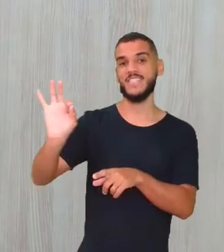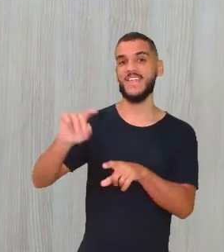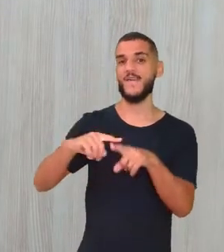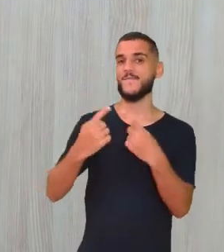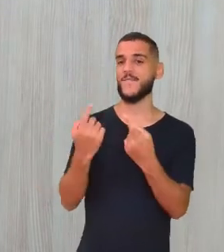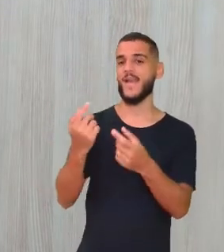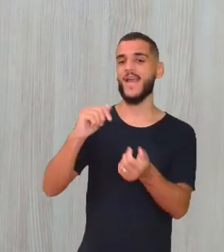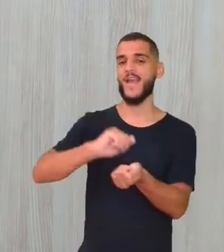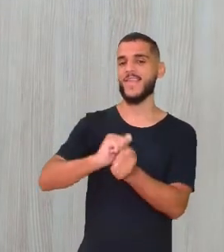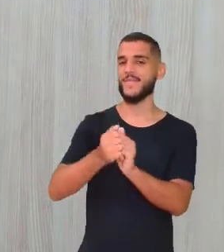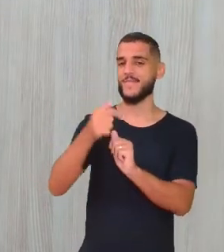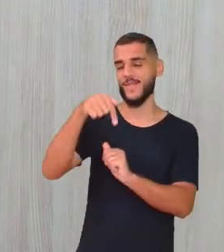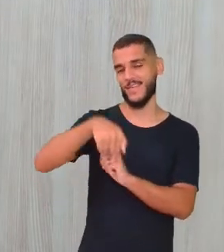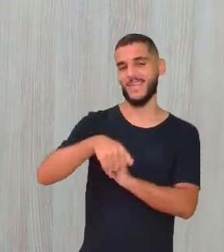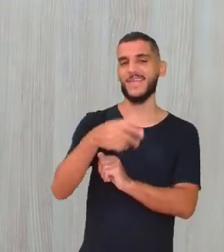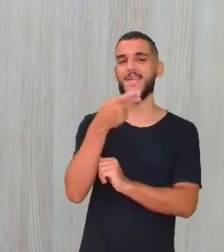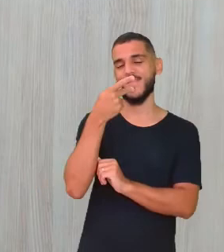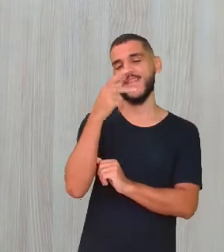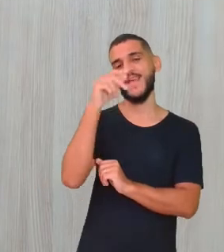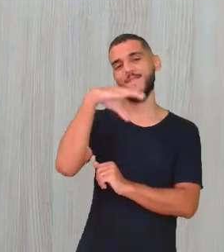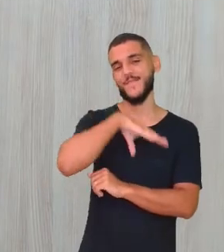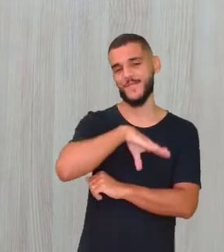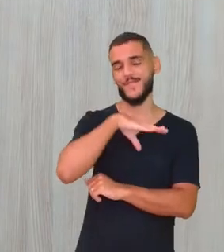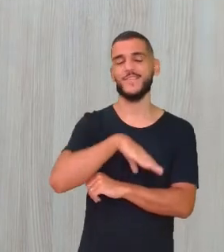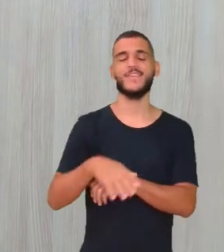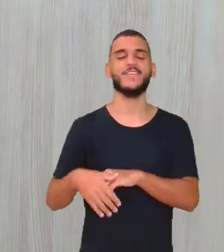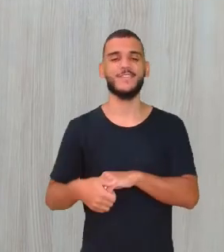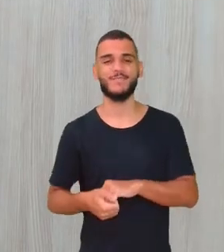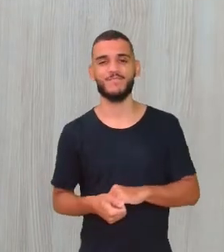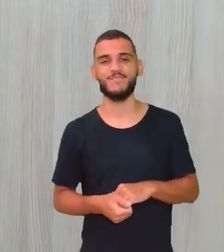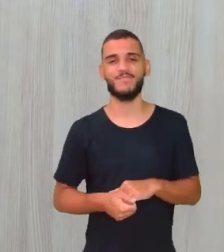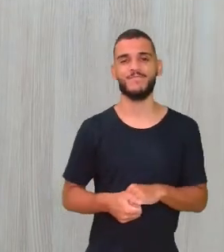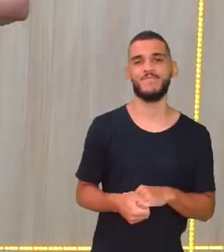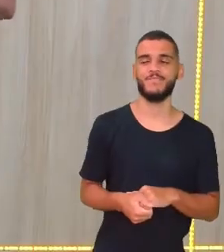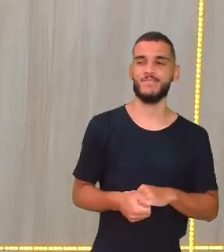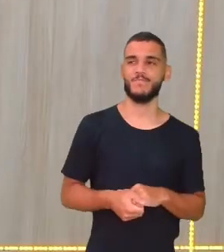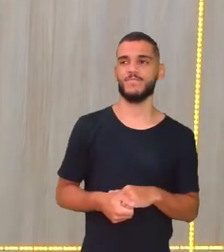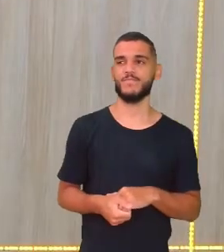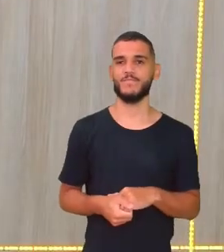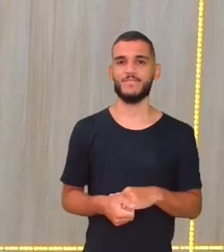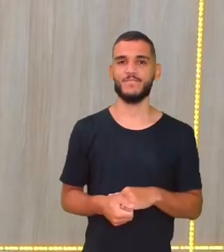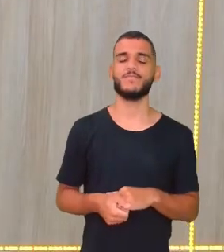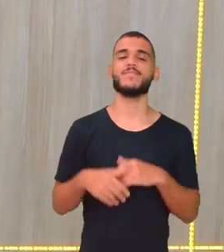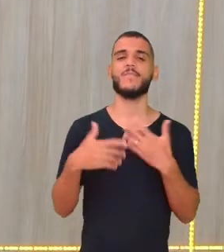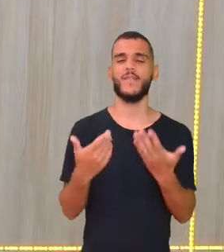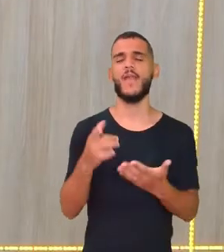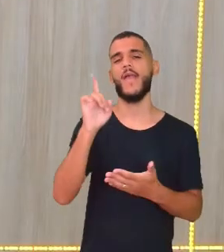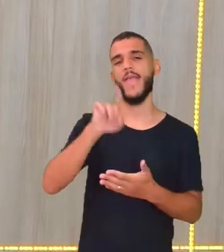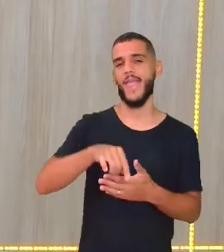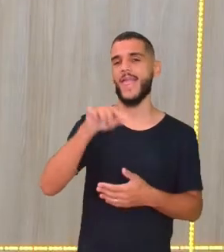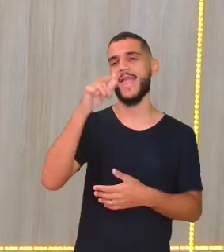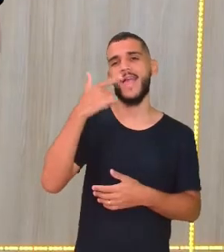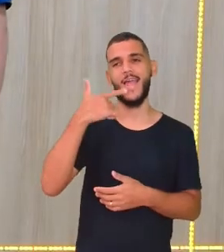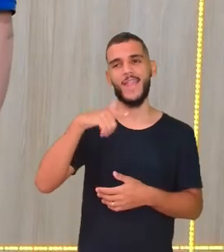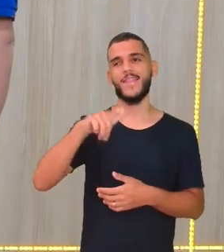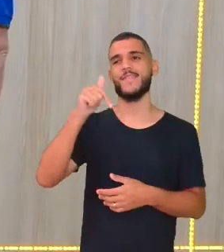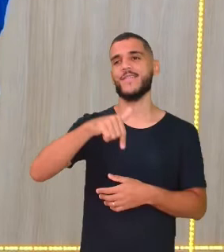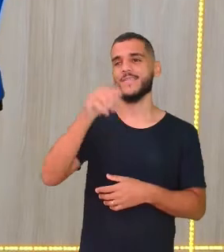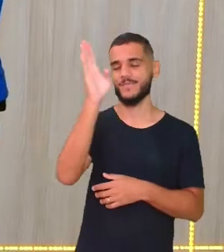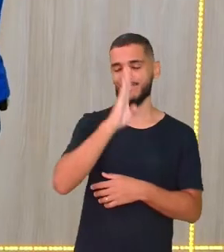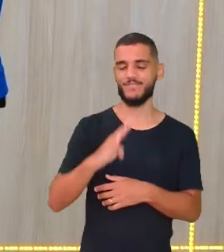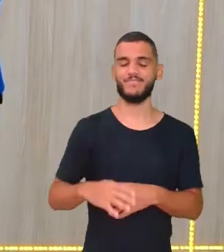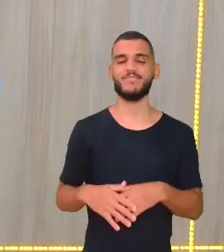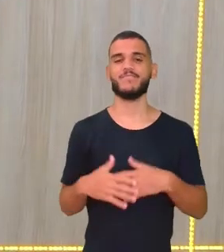gente adaptou, né, para uma palavra em português. É isso aí, minha gente. Isso é a nossa língua portuguesa. É